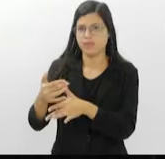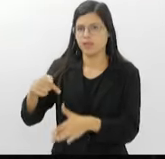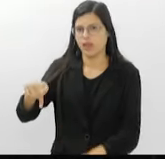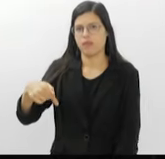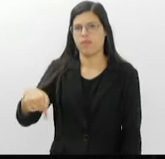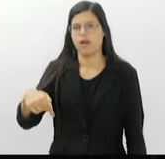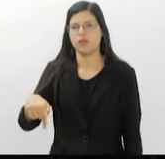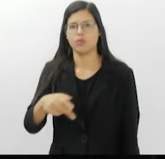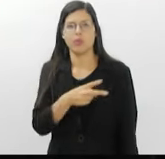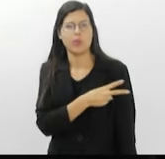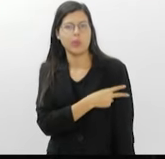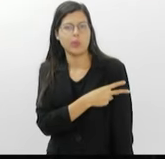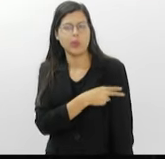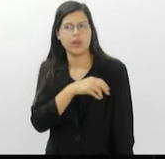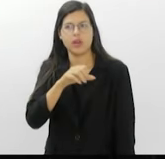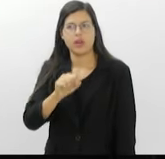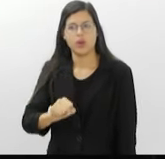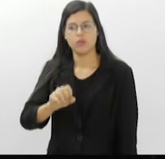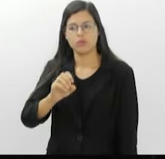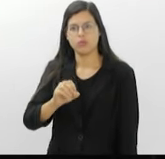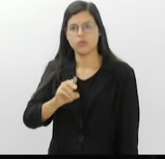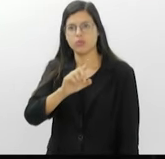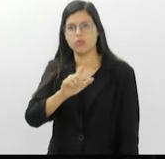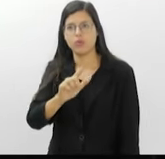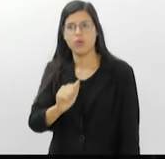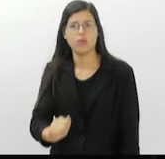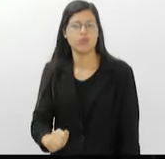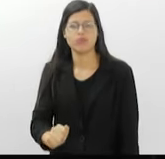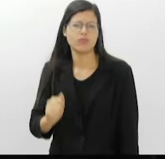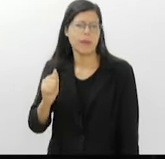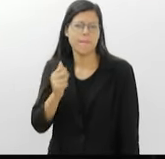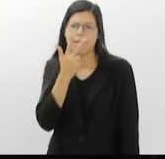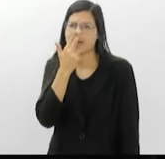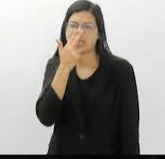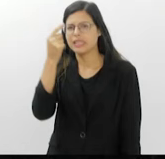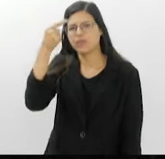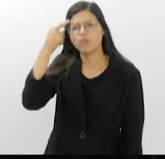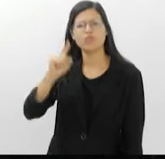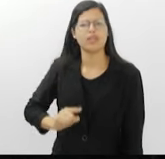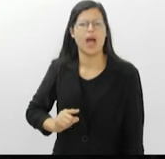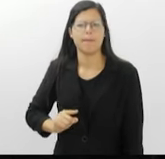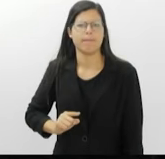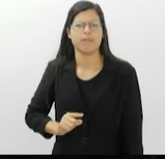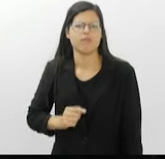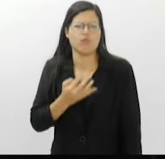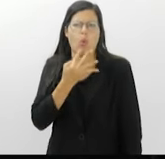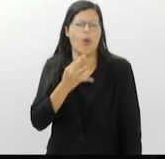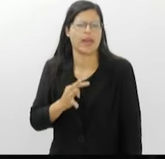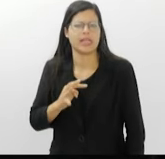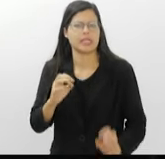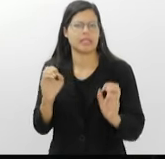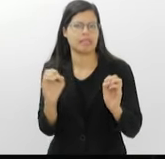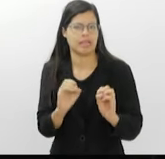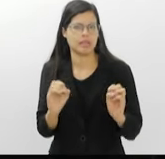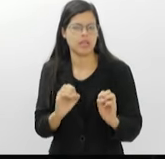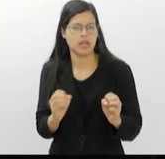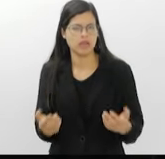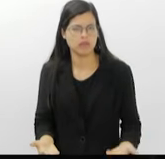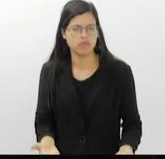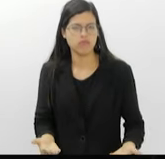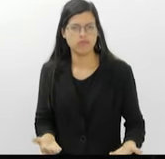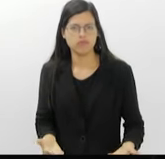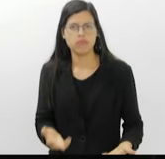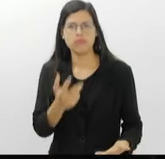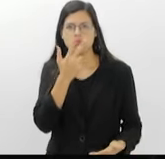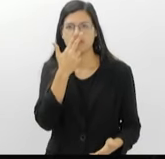coronel Souza, acho que não está a par disso, ou acho que ele não está a par de nada. Eu acho que ele